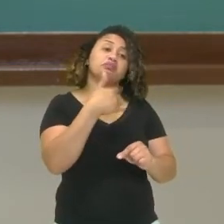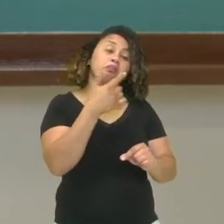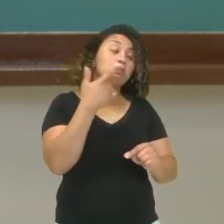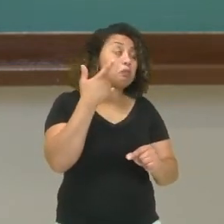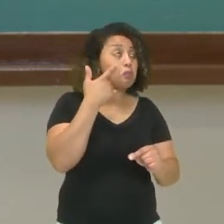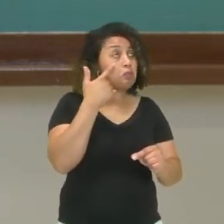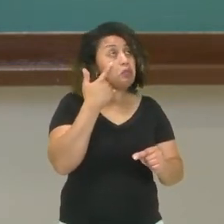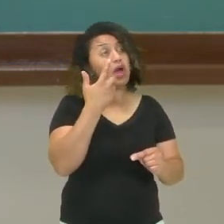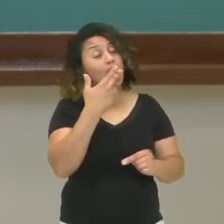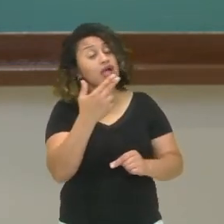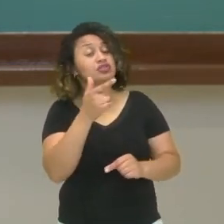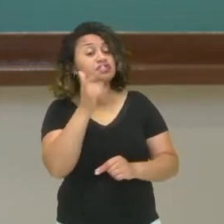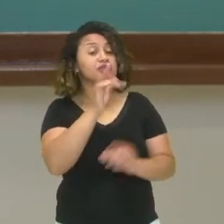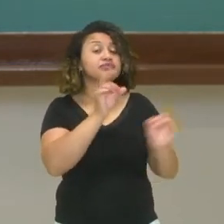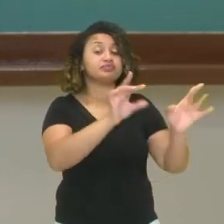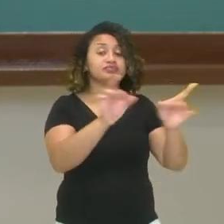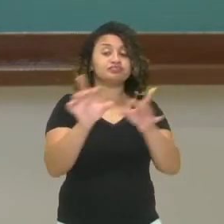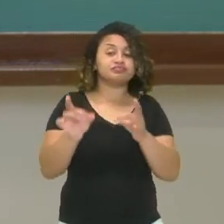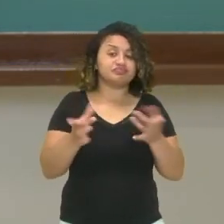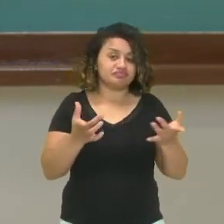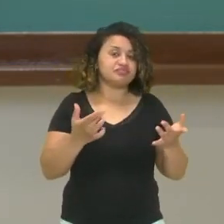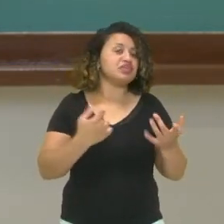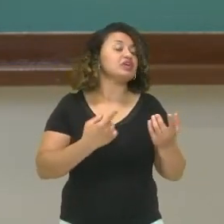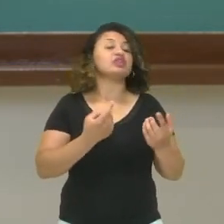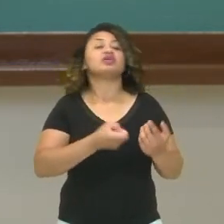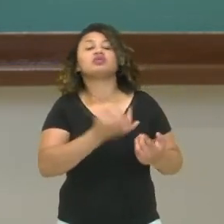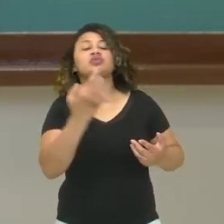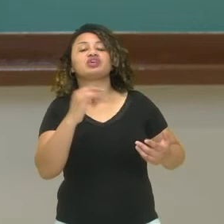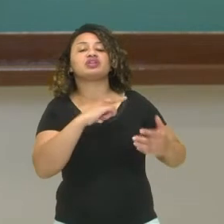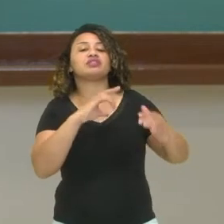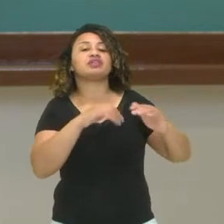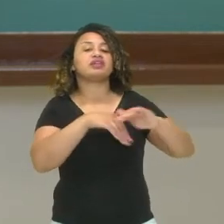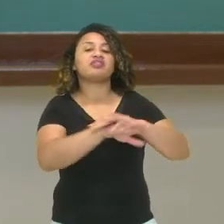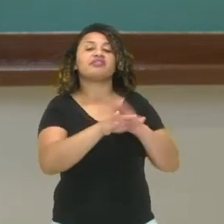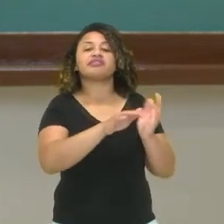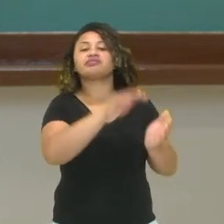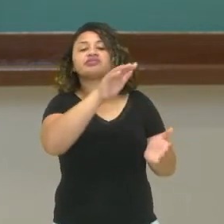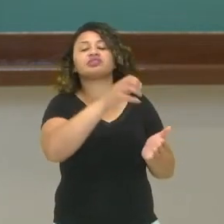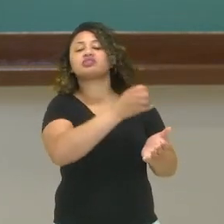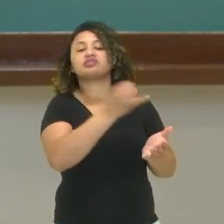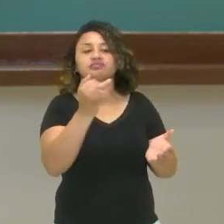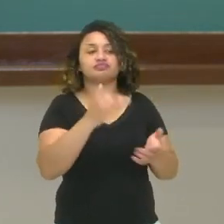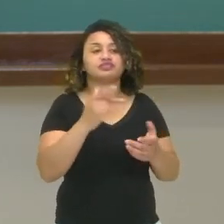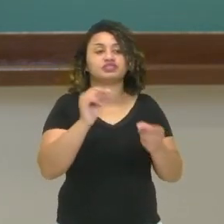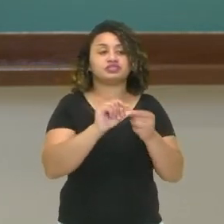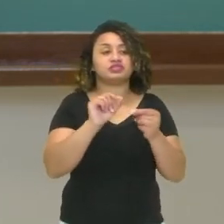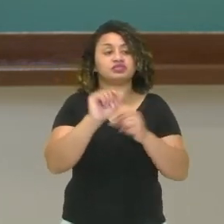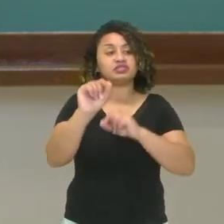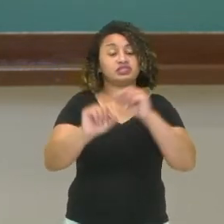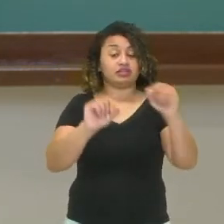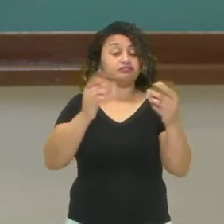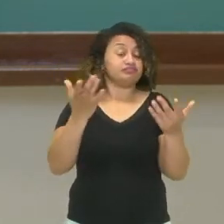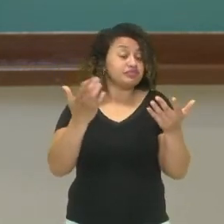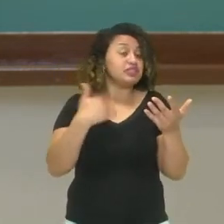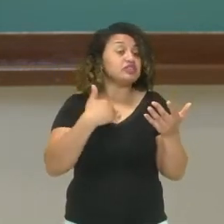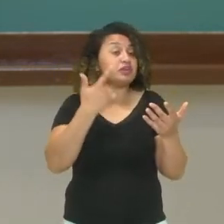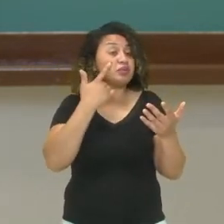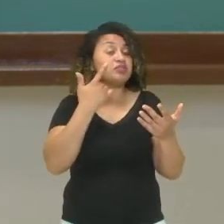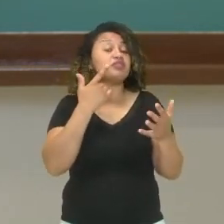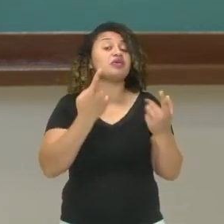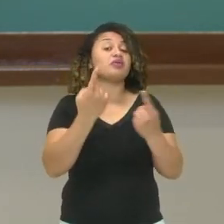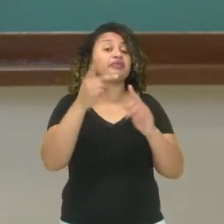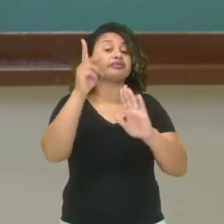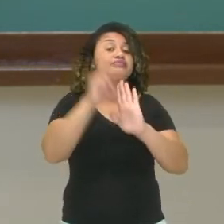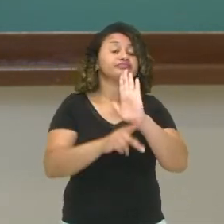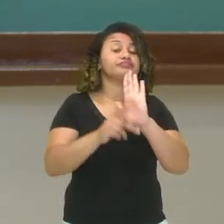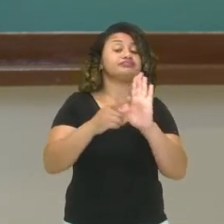pretender vender, ou seja, qual que é o seu estoque, né? Então, como é que elas vão fazer? Elas fizeram isso daqui e vamos ver qual foi o planejamento de